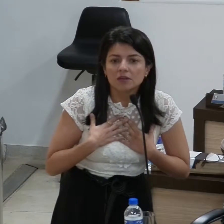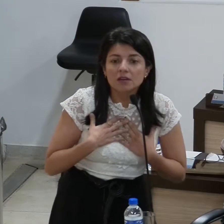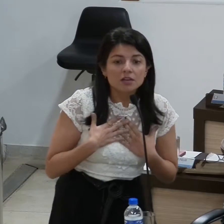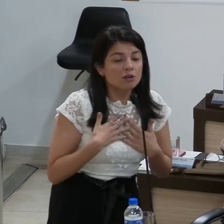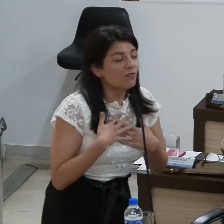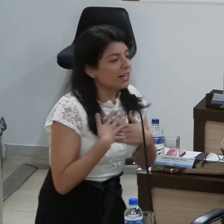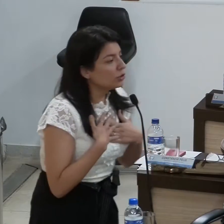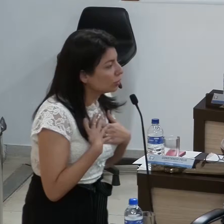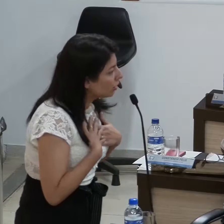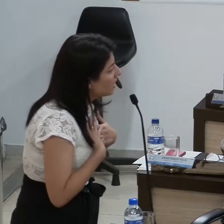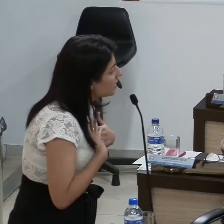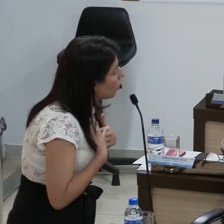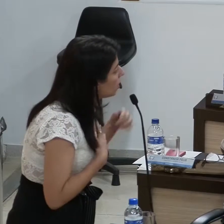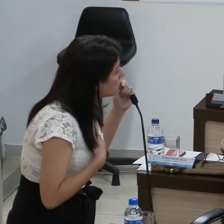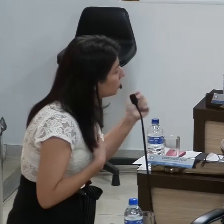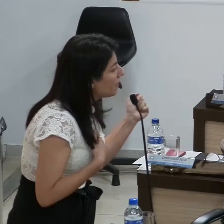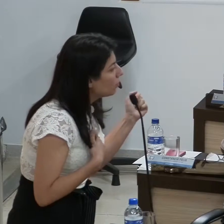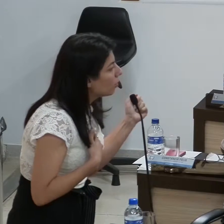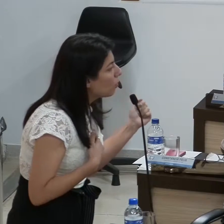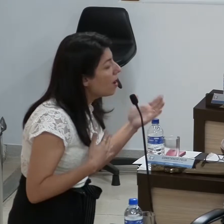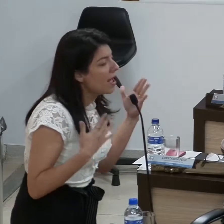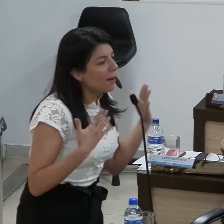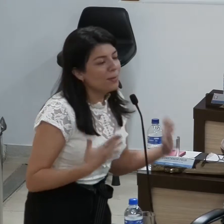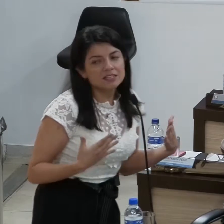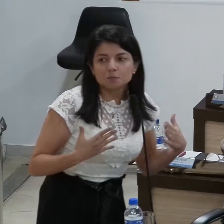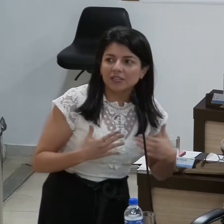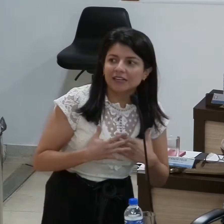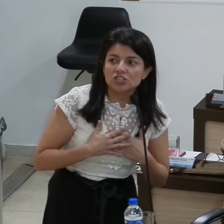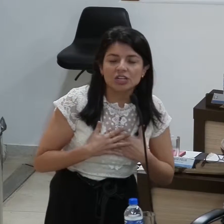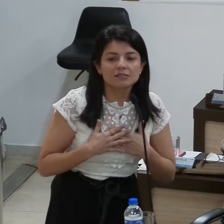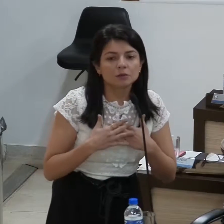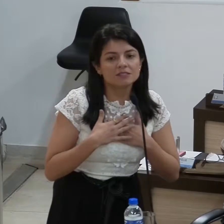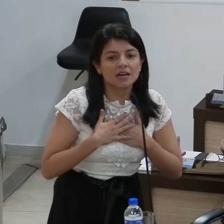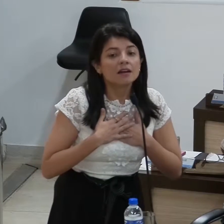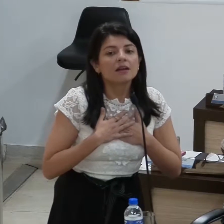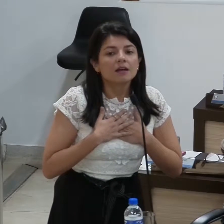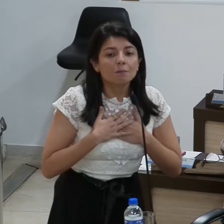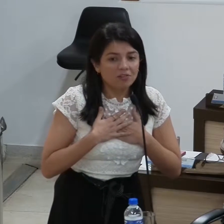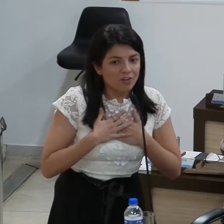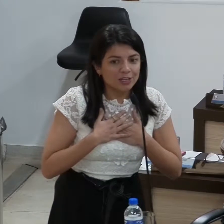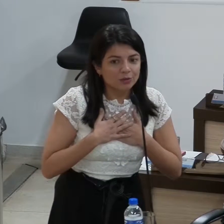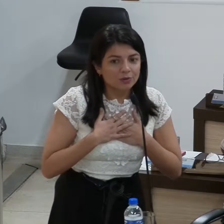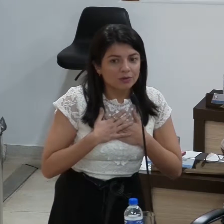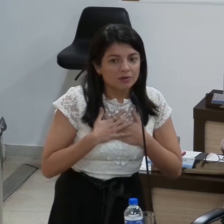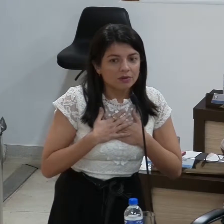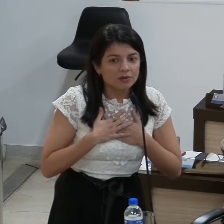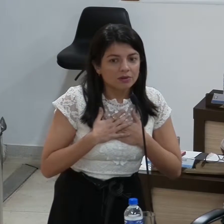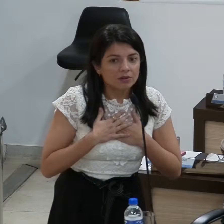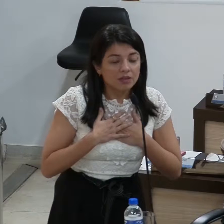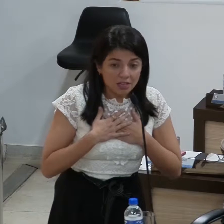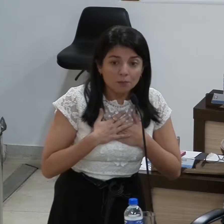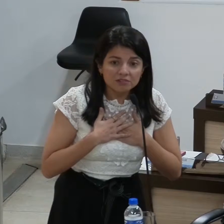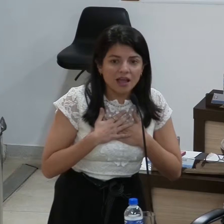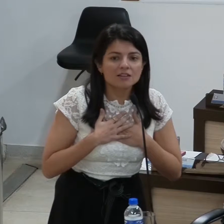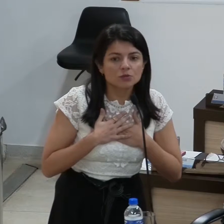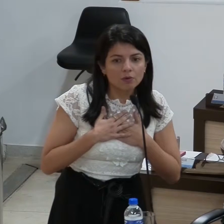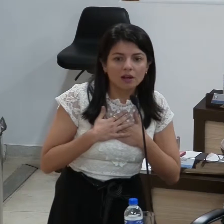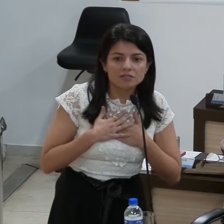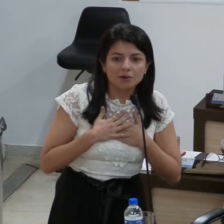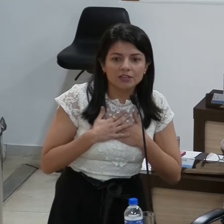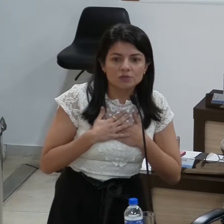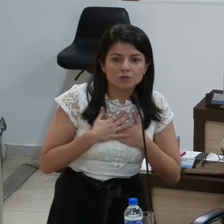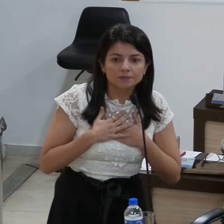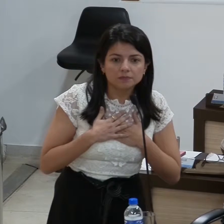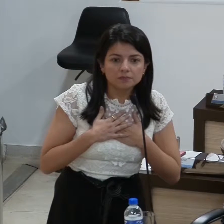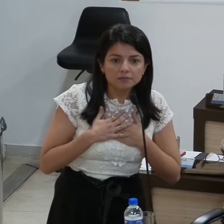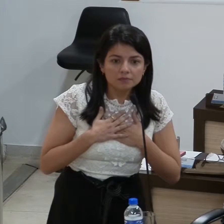manifestação que o vereador Dr. Marcelo Rossi muito bem colocou, apenas para dar a chance de eu dizer: prefeito, eu protesto com